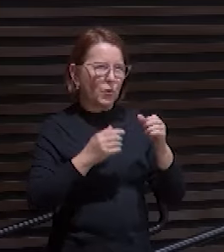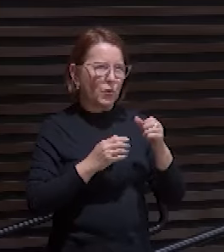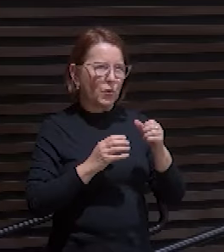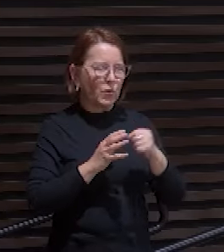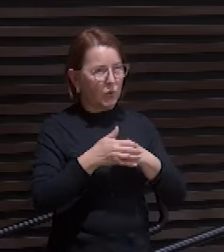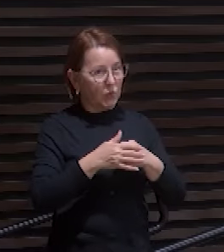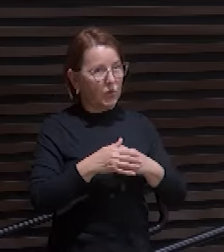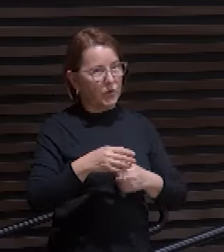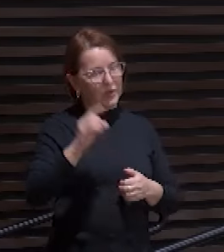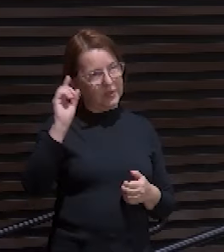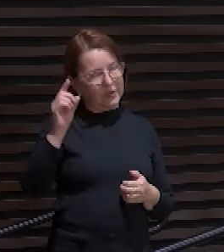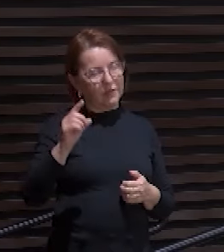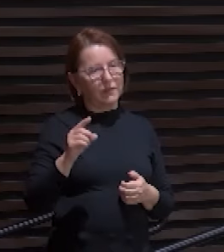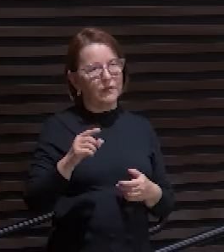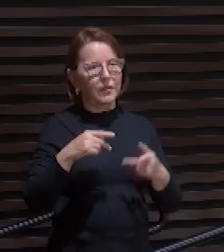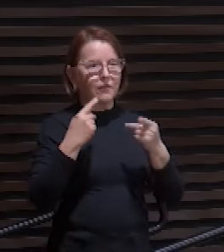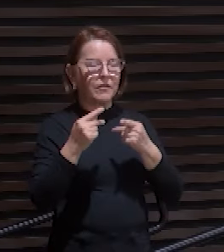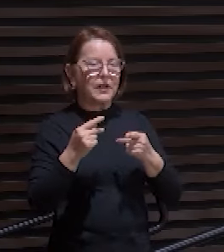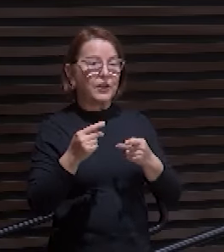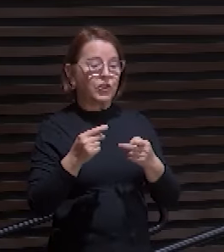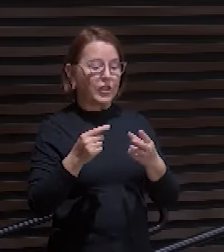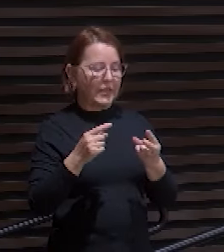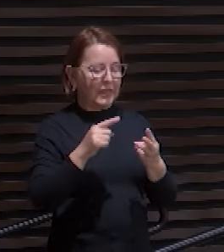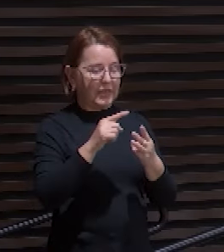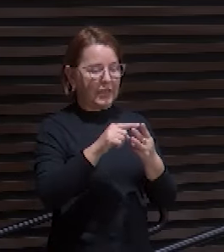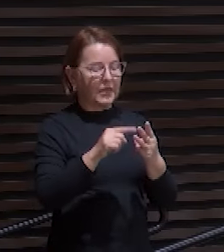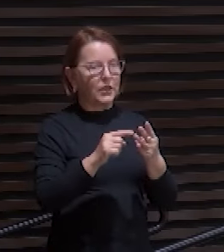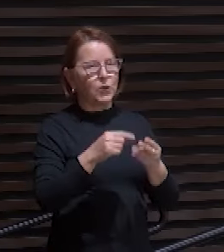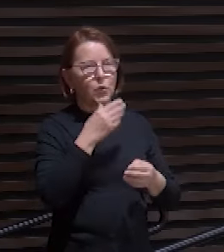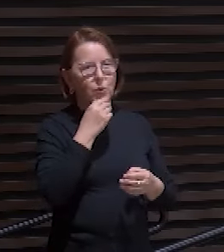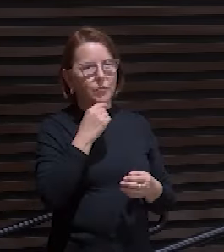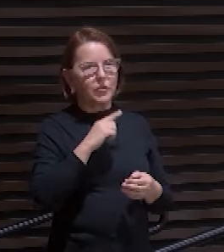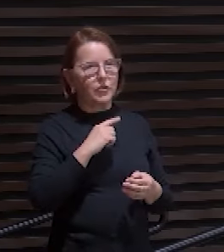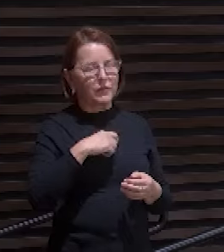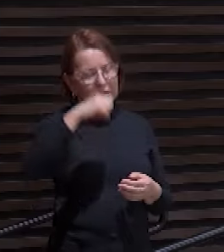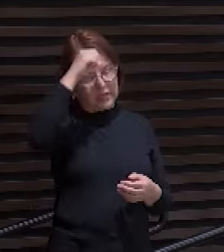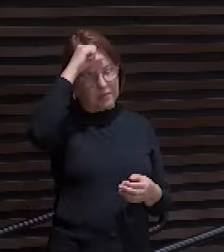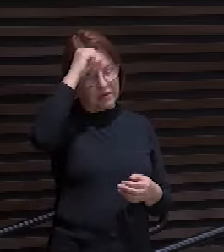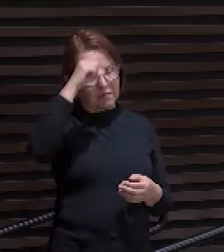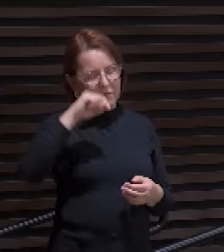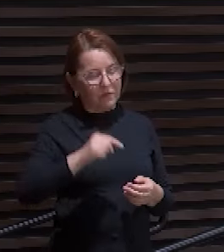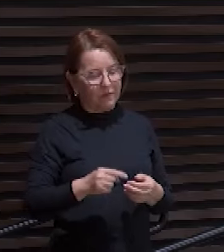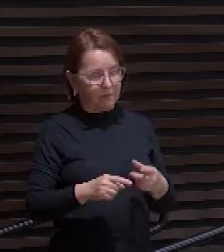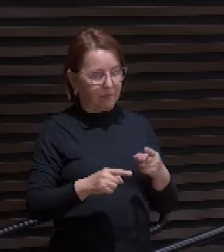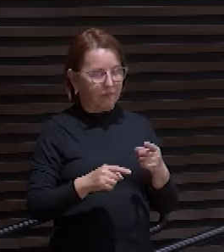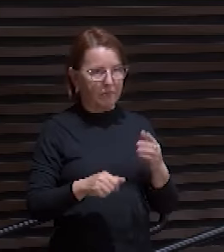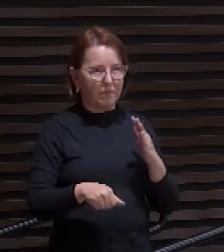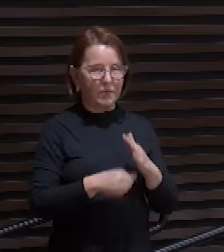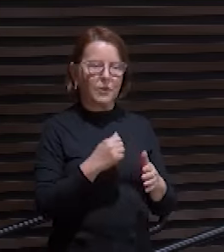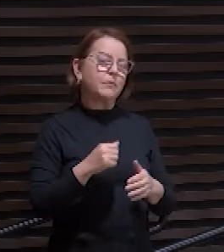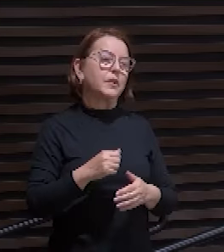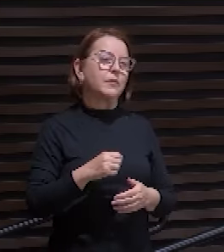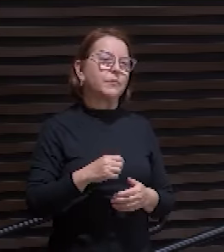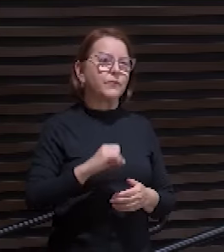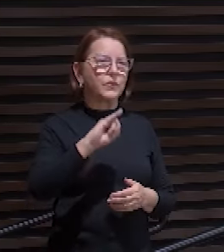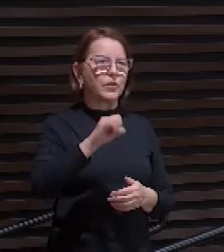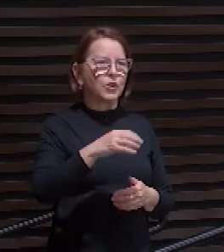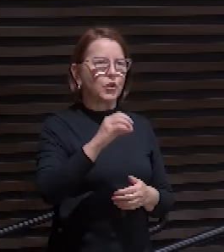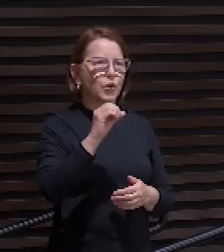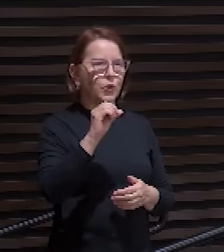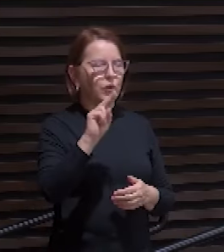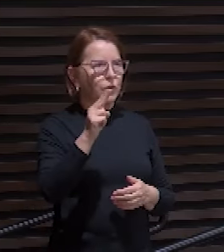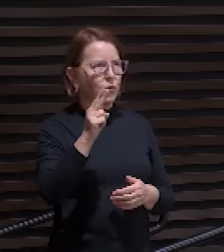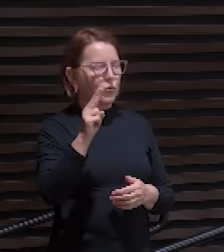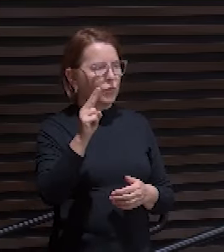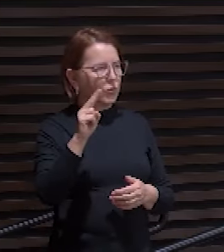que tiveram depressão profunda. Primeiro homem de Deus, John Bunyan. Já ouviu falar de John